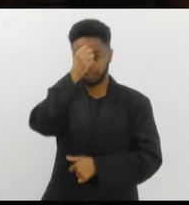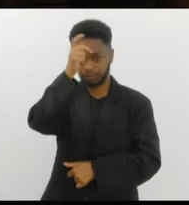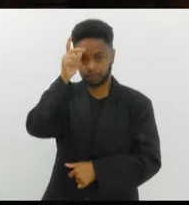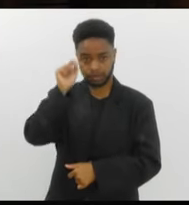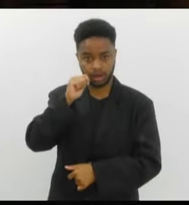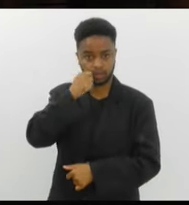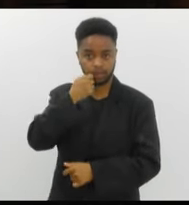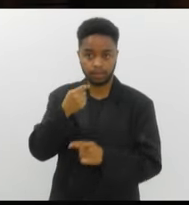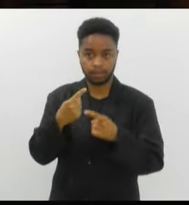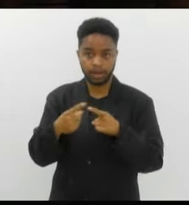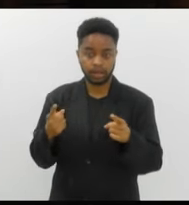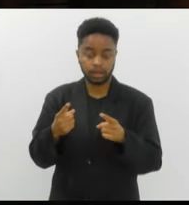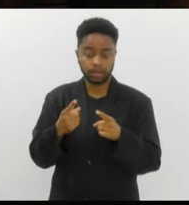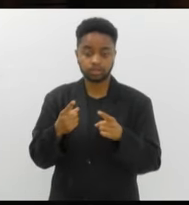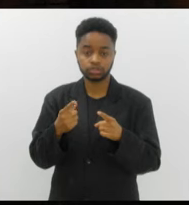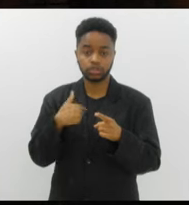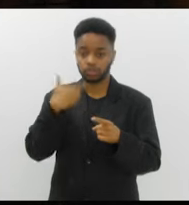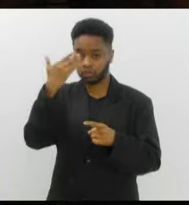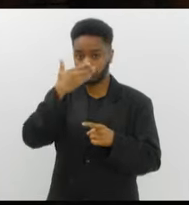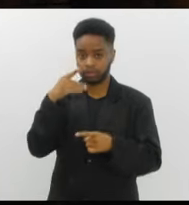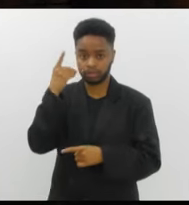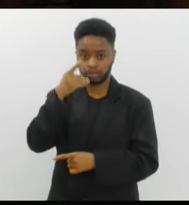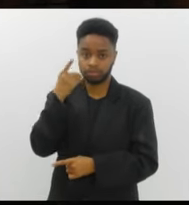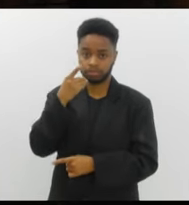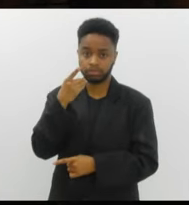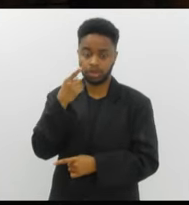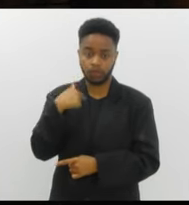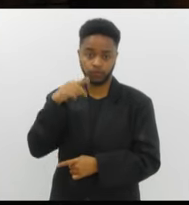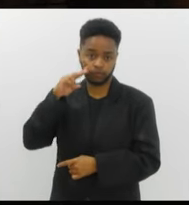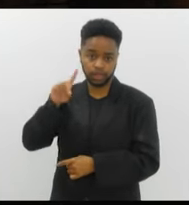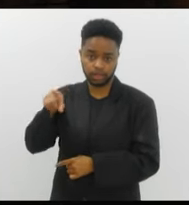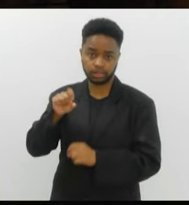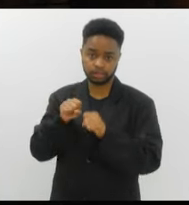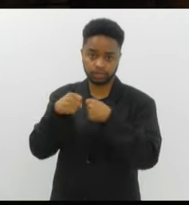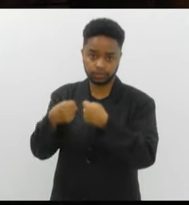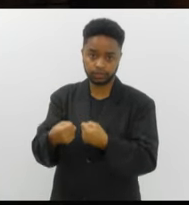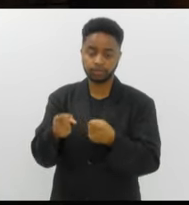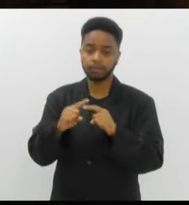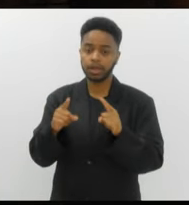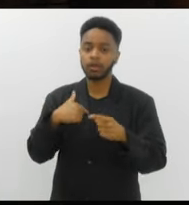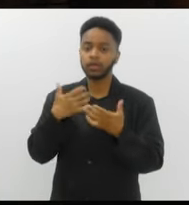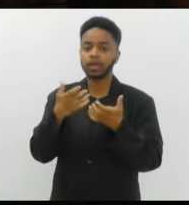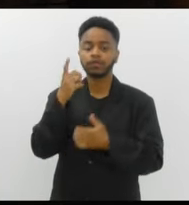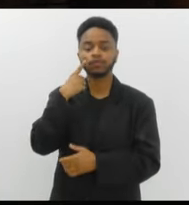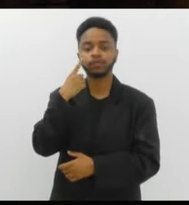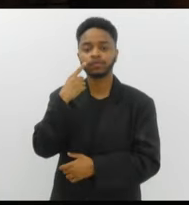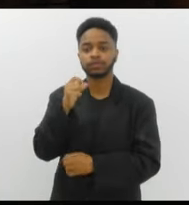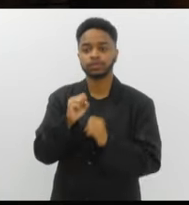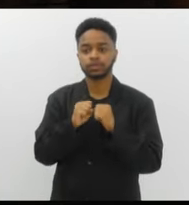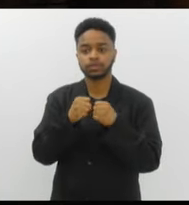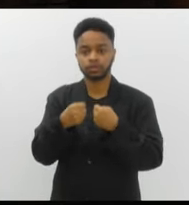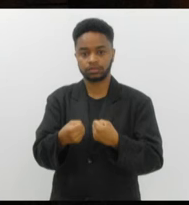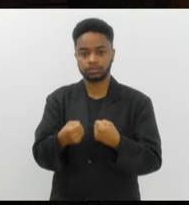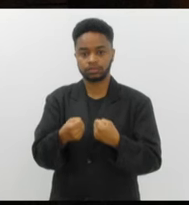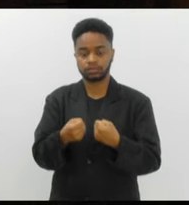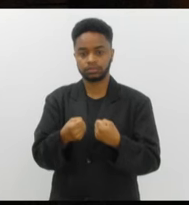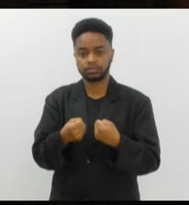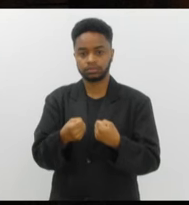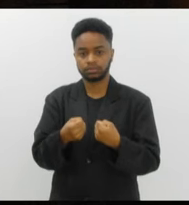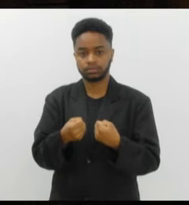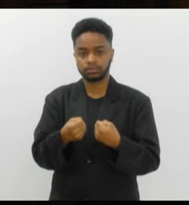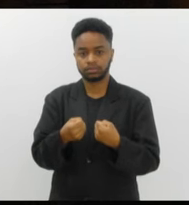aqui o deputado que chegou hoje defender. Eu quero ver ele defender, né,